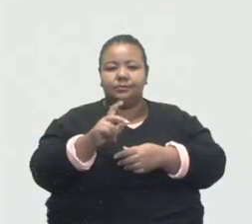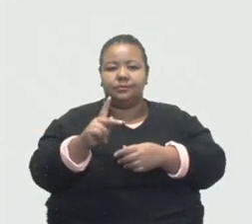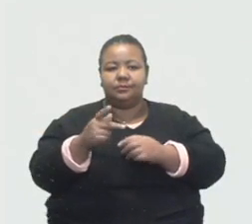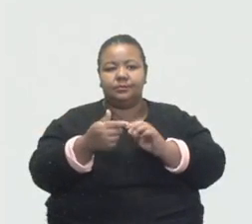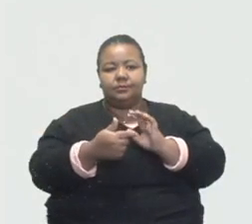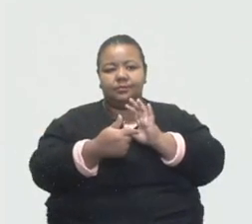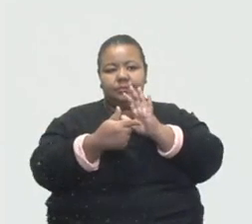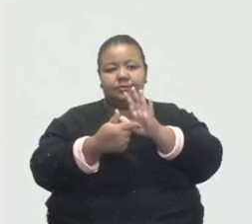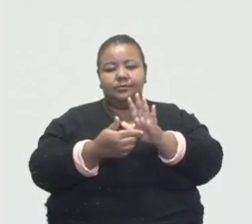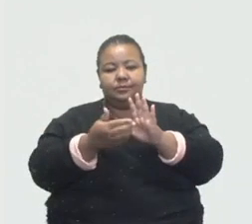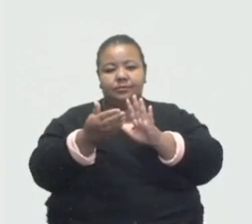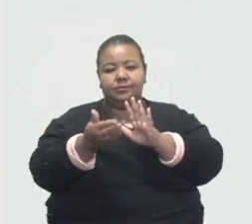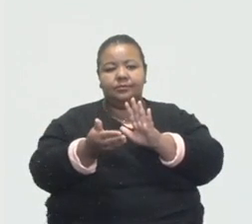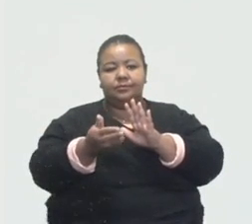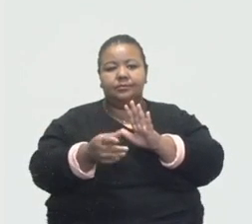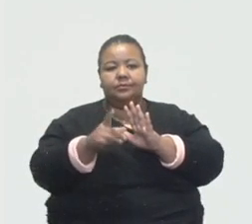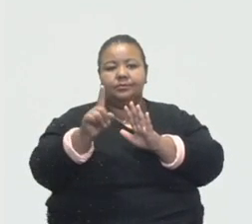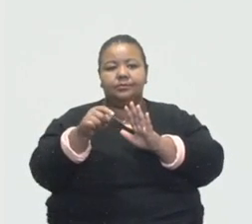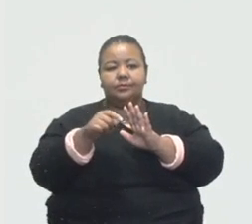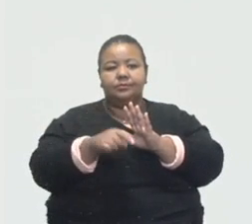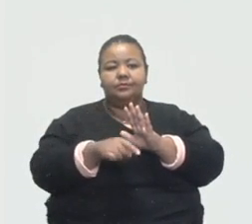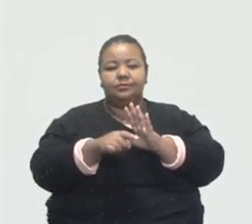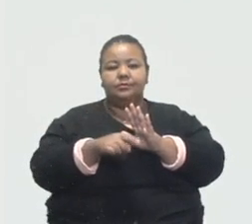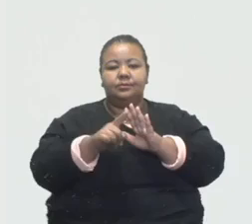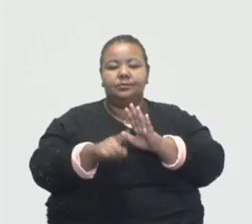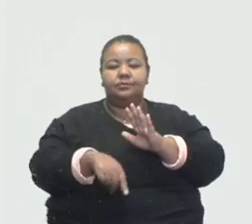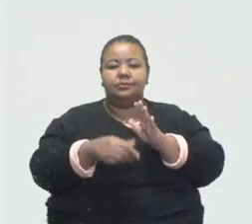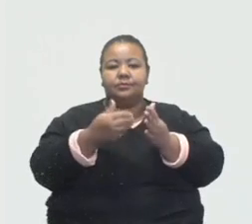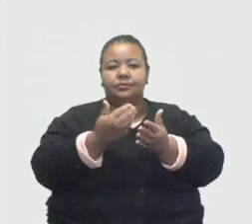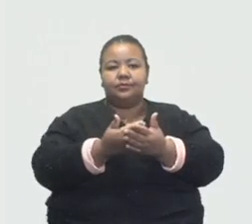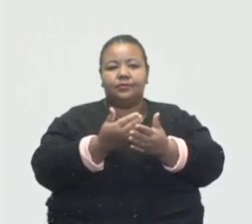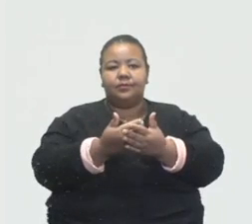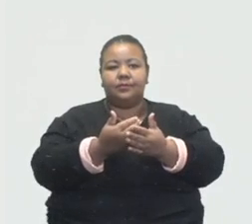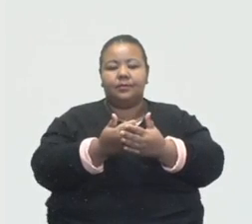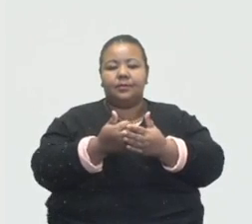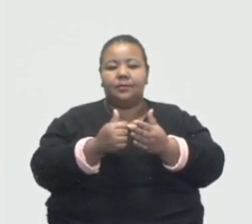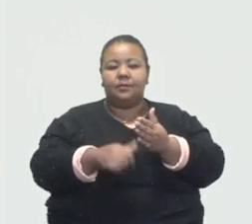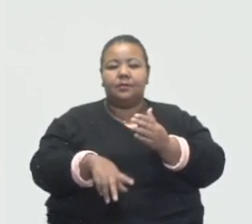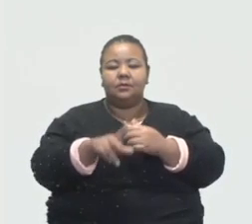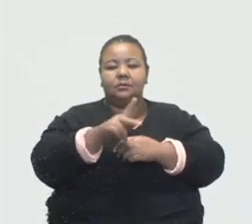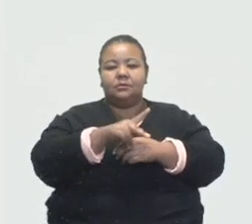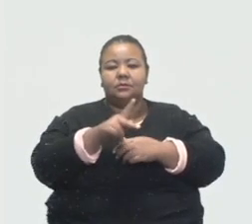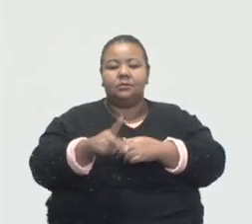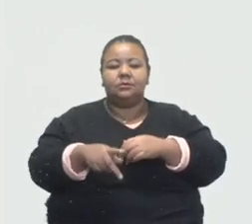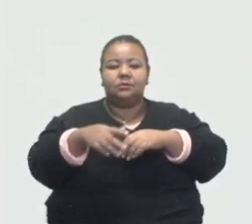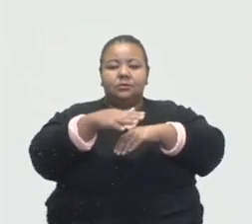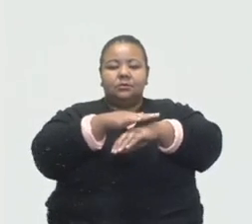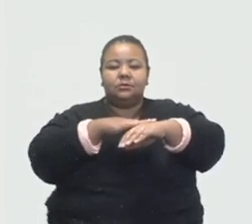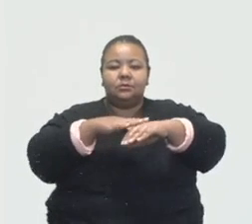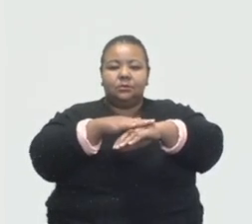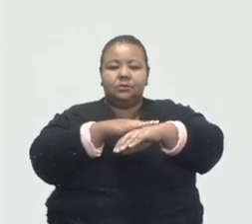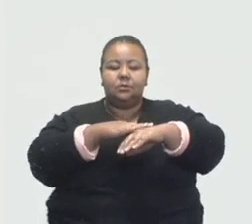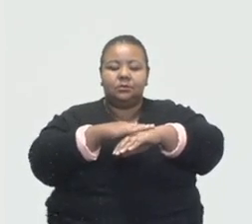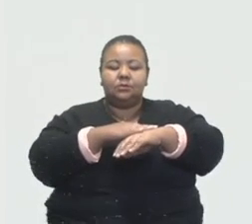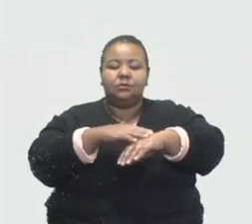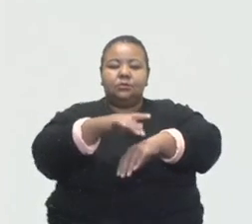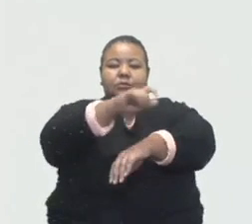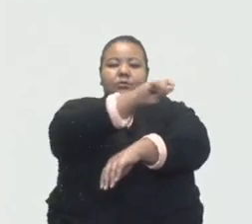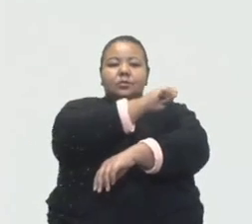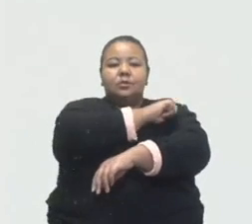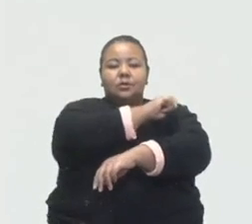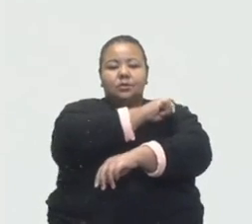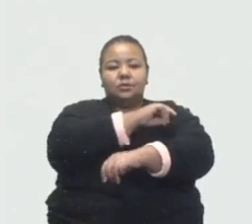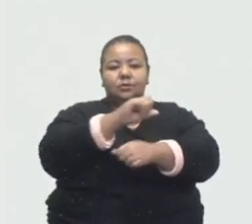trouxe a você refere-se a uma aula de álgebra linear vetorial, no qual a professora estava discutindo com seus alunos a resolução de